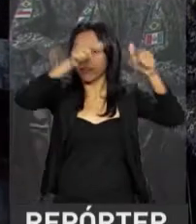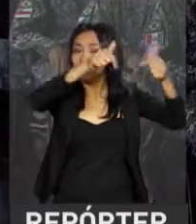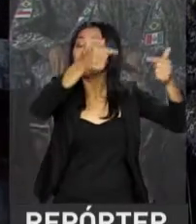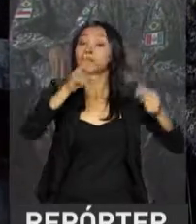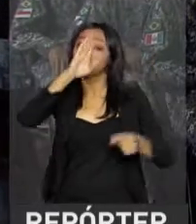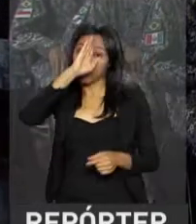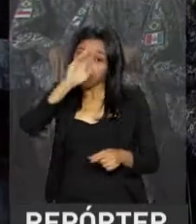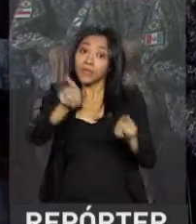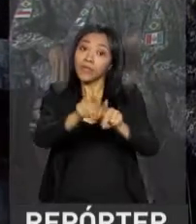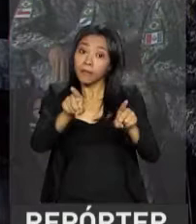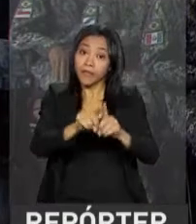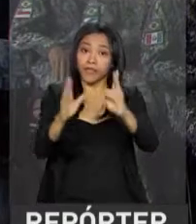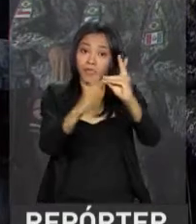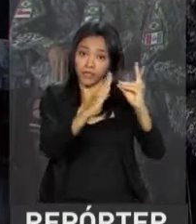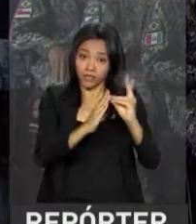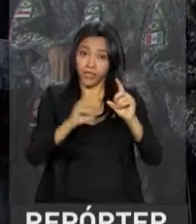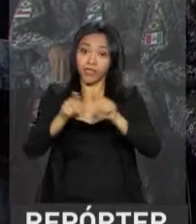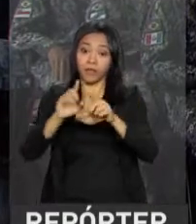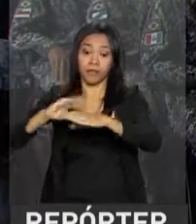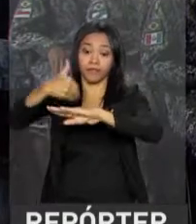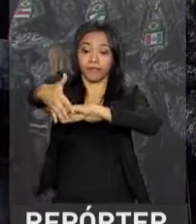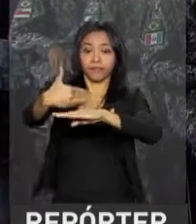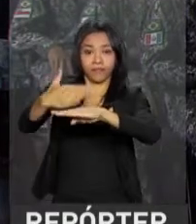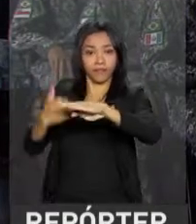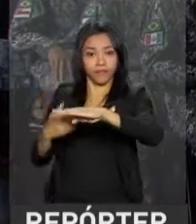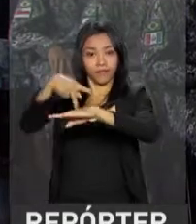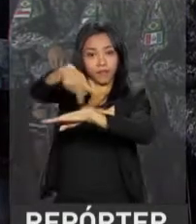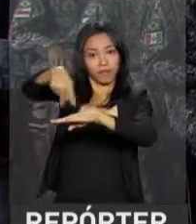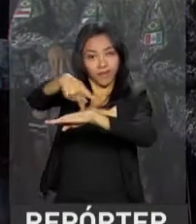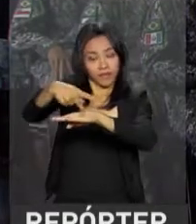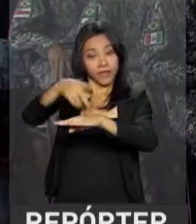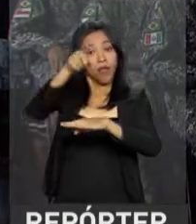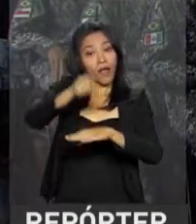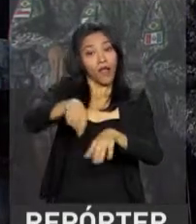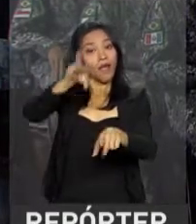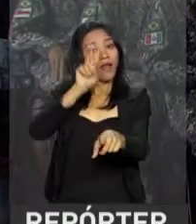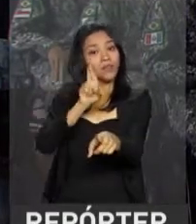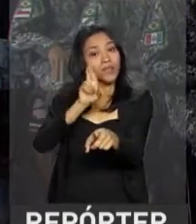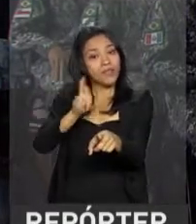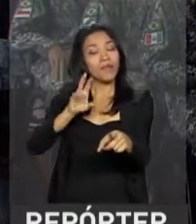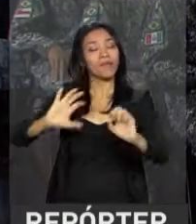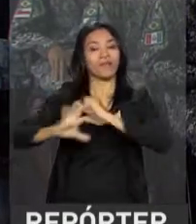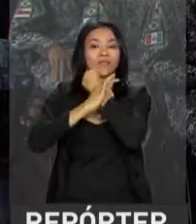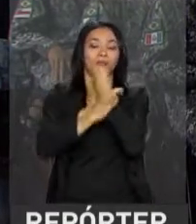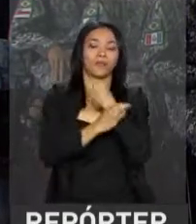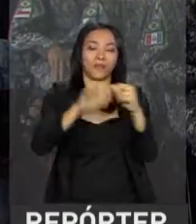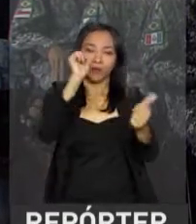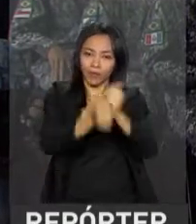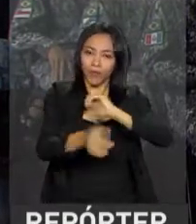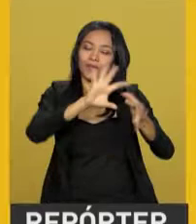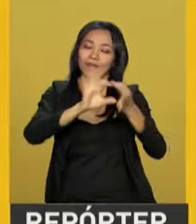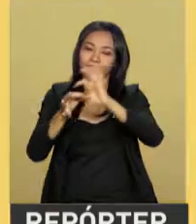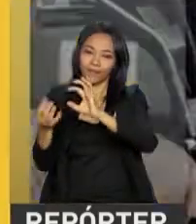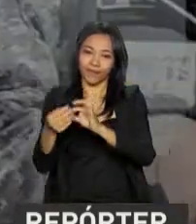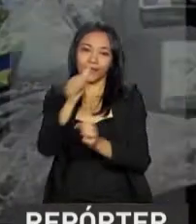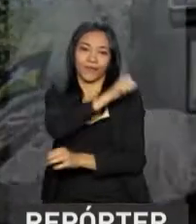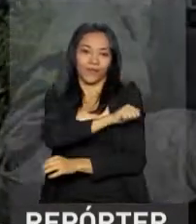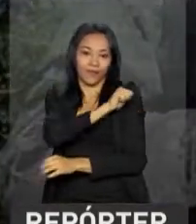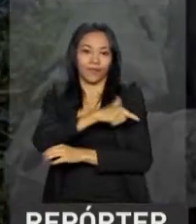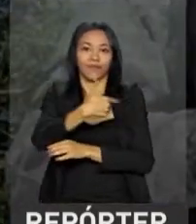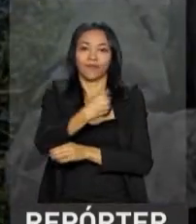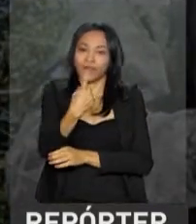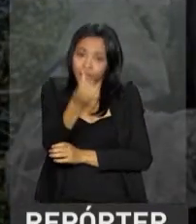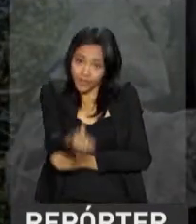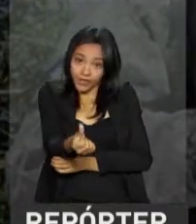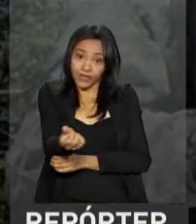indígenas e de fronteira a força também foi responsável pela segurança dos jogos olímpicos rio 2016 cerca de